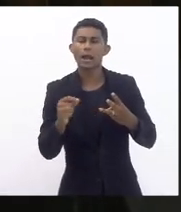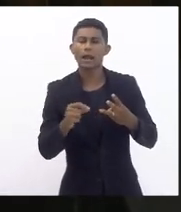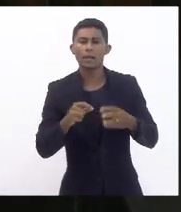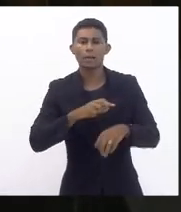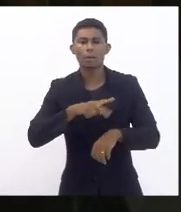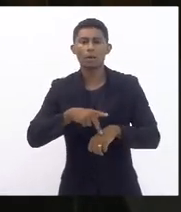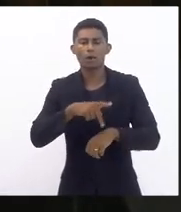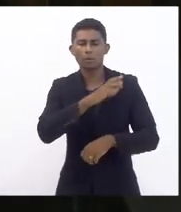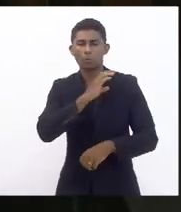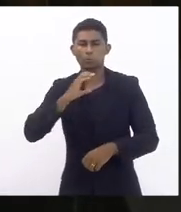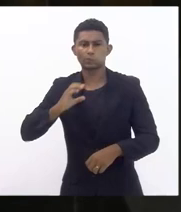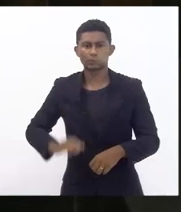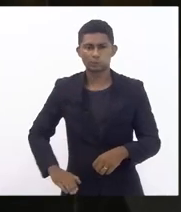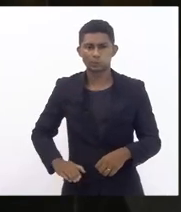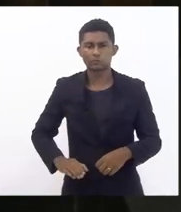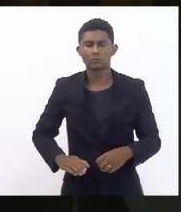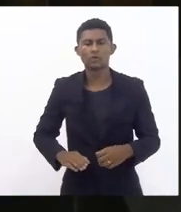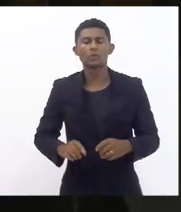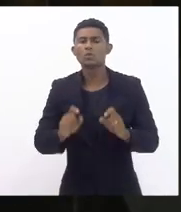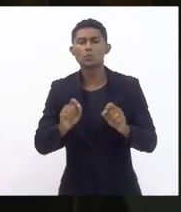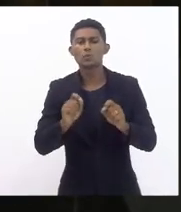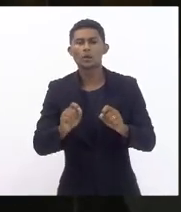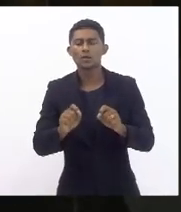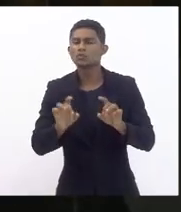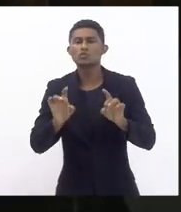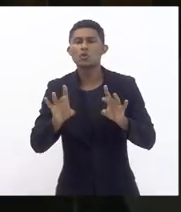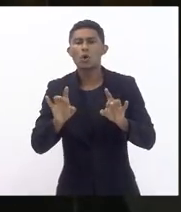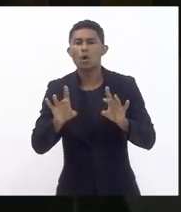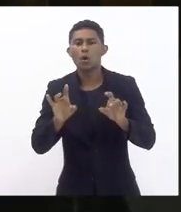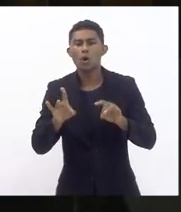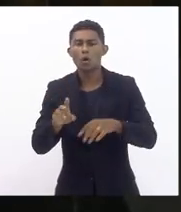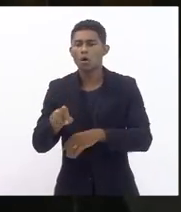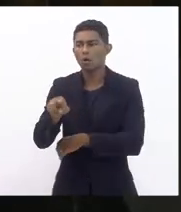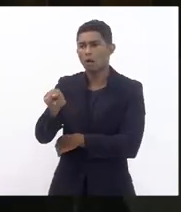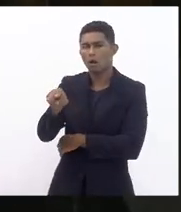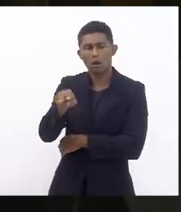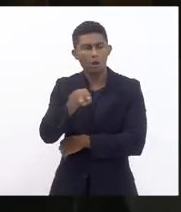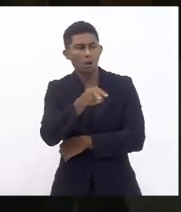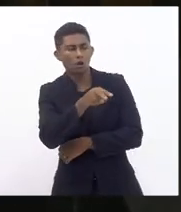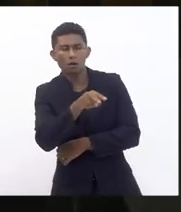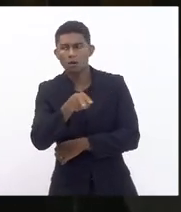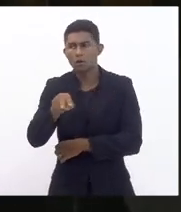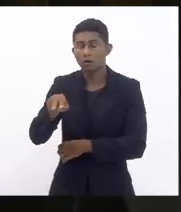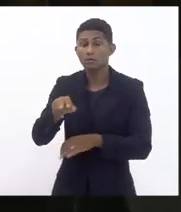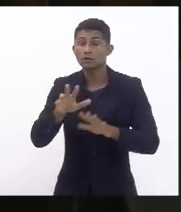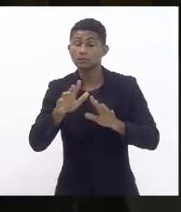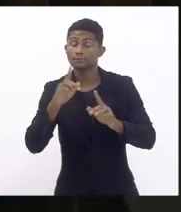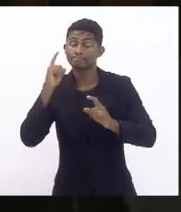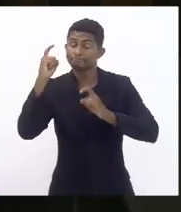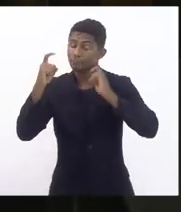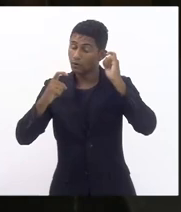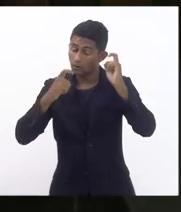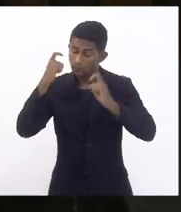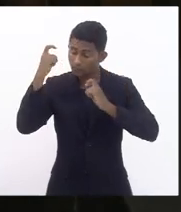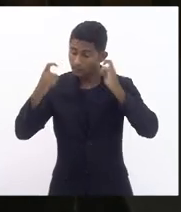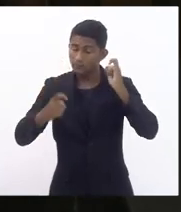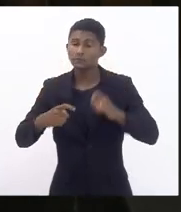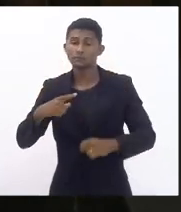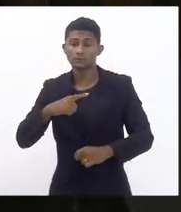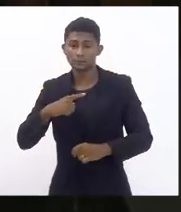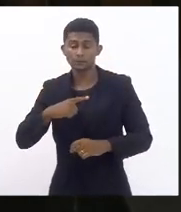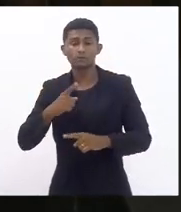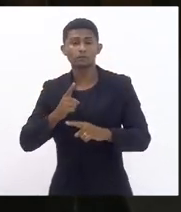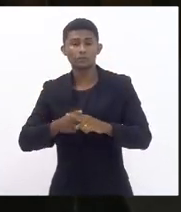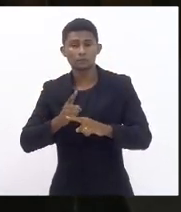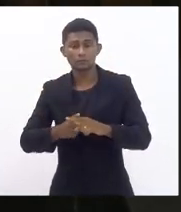que é a China, fica observando e muito preocupada pela perda de